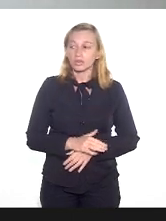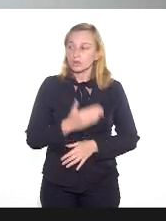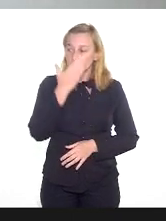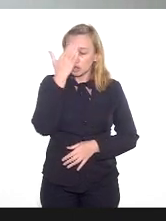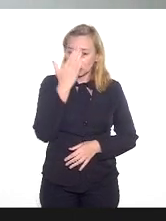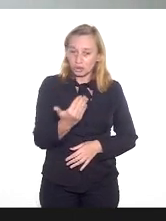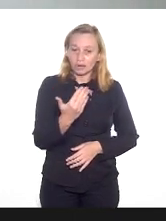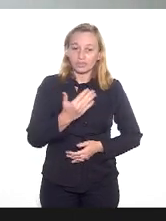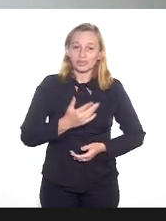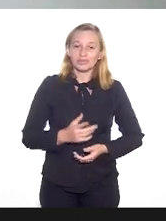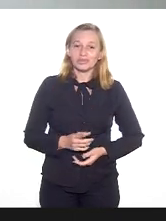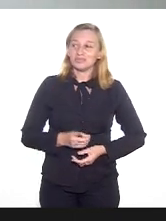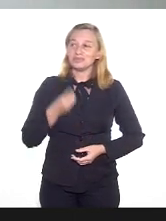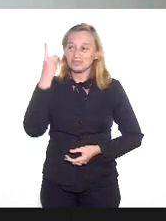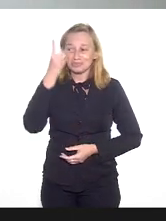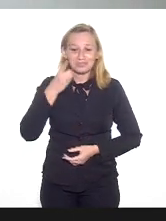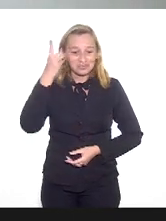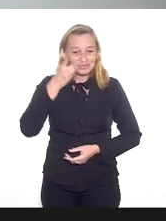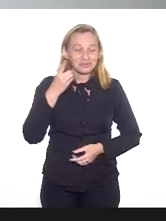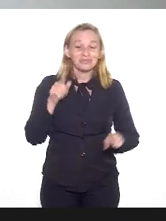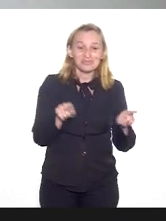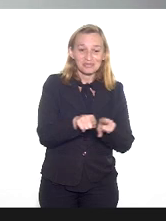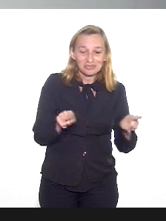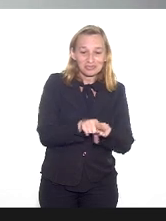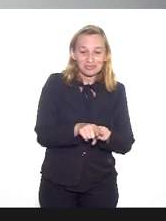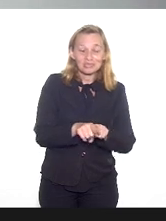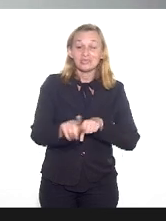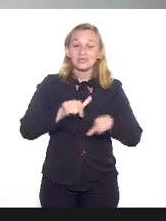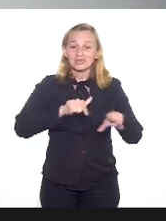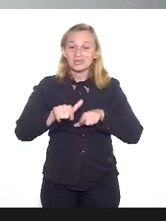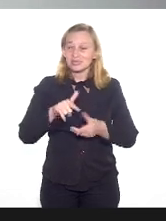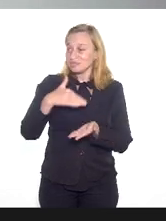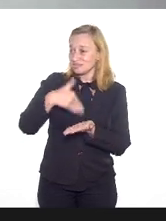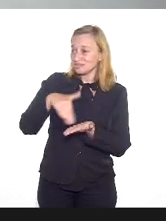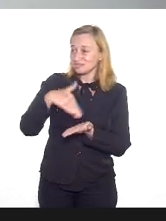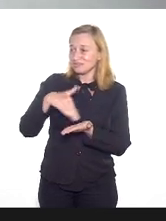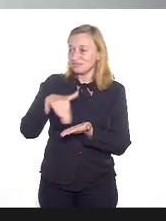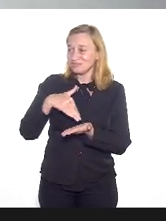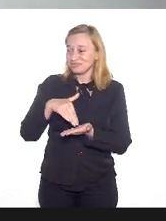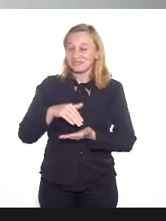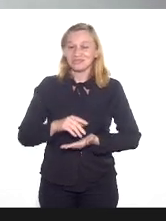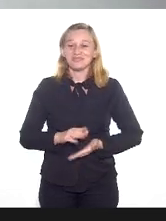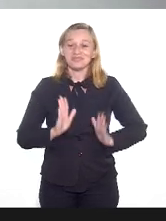agradeço a presença dos deputados, agradeço também aos trabalhos da nossa secretária, que hoje